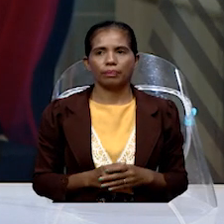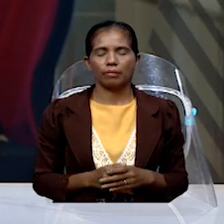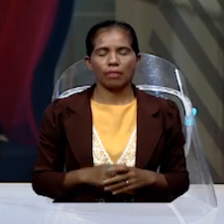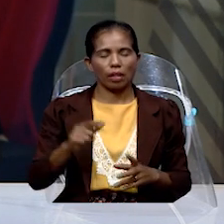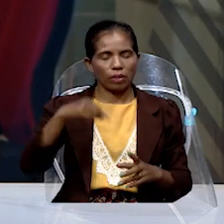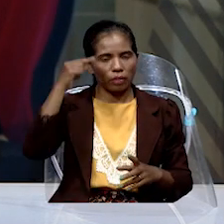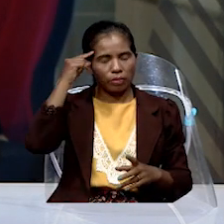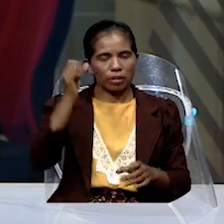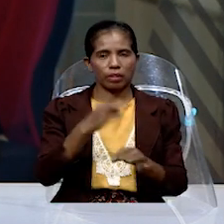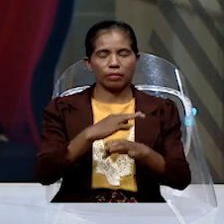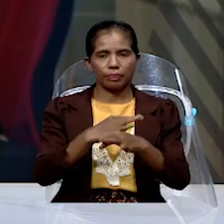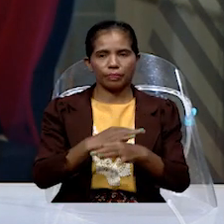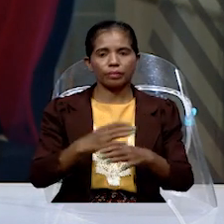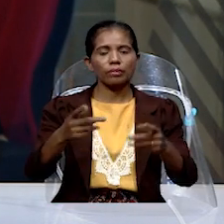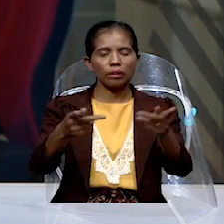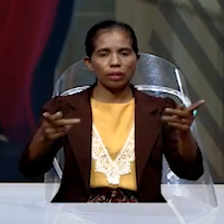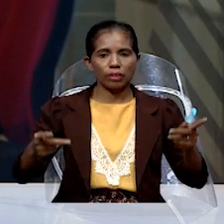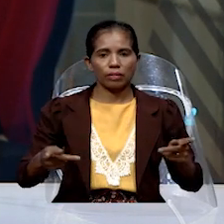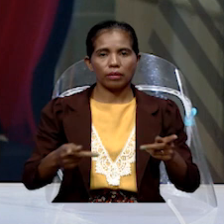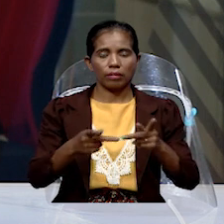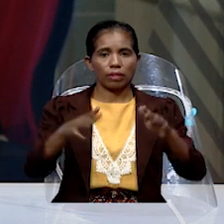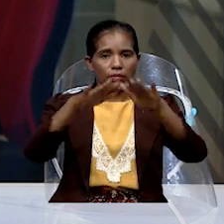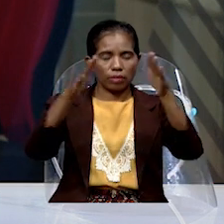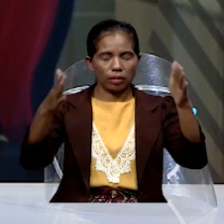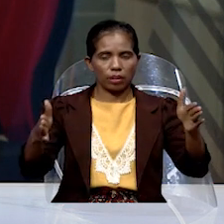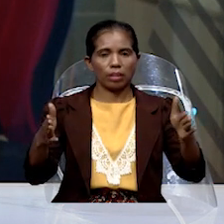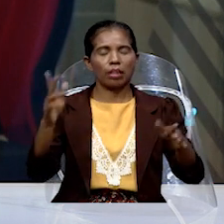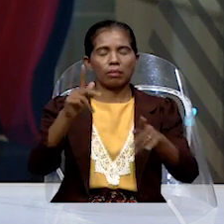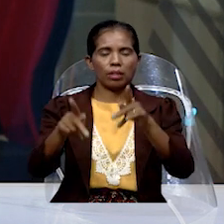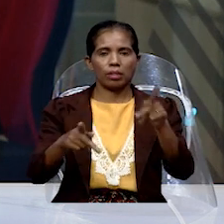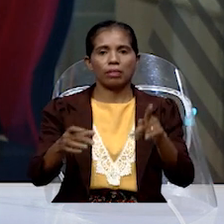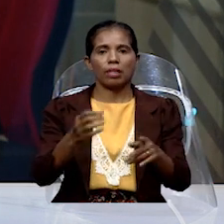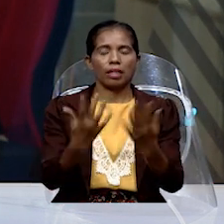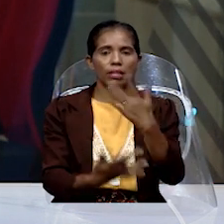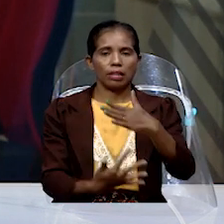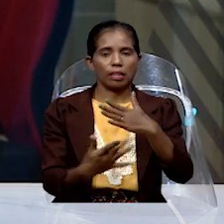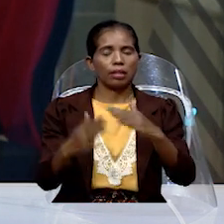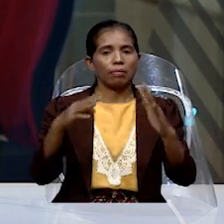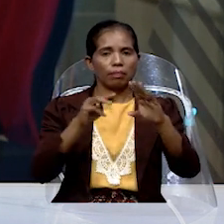Governo se reabilita baraka vendedor sira nebe ahi hang iha mercado malewana.